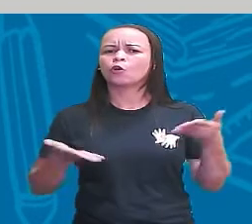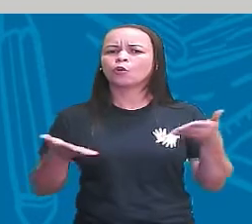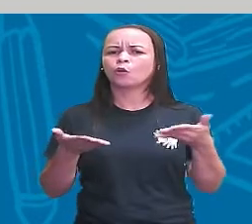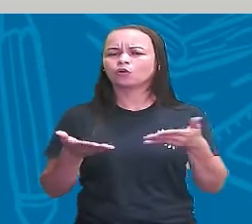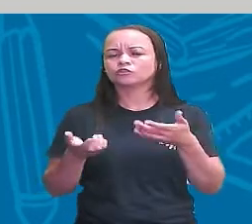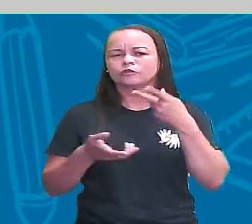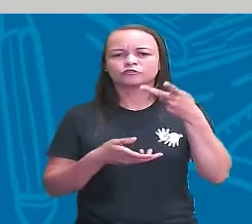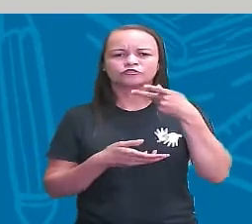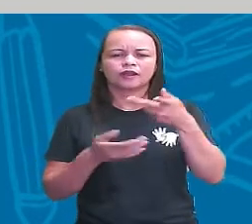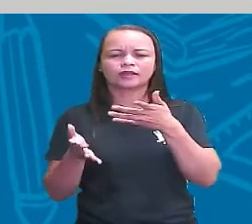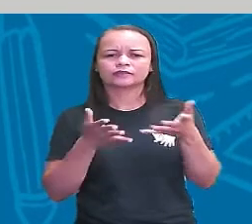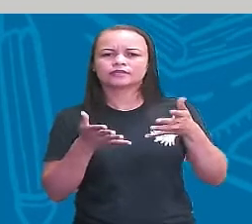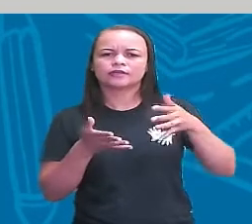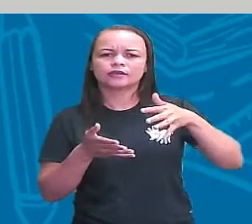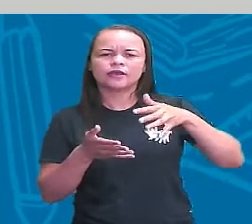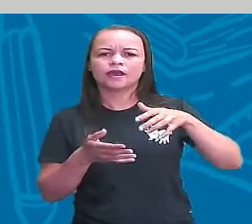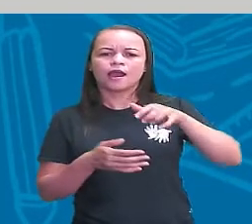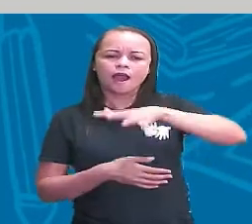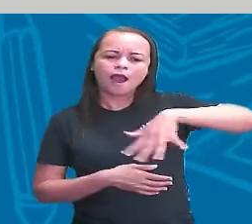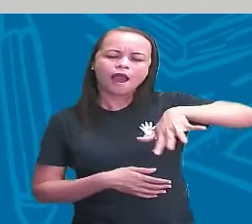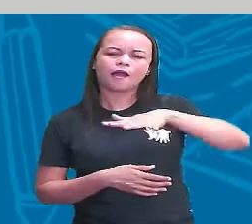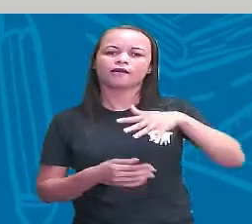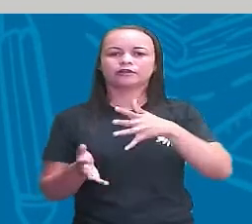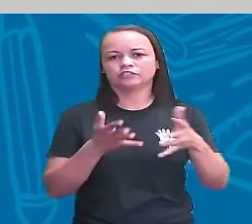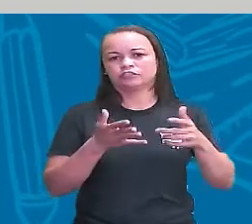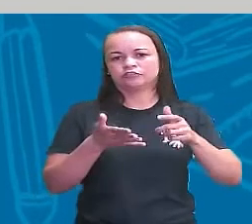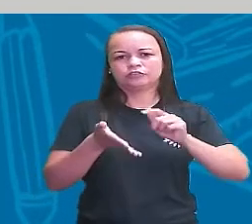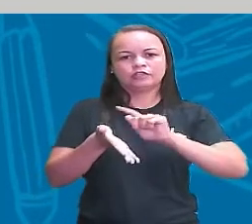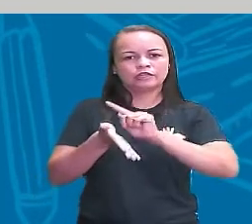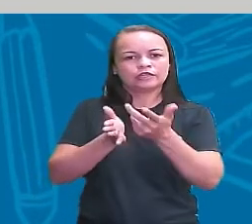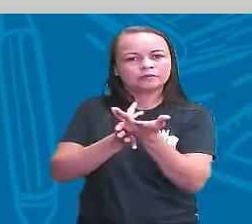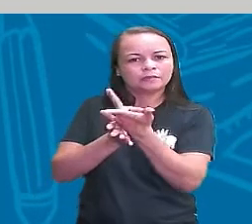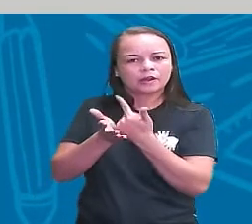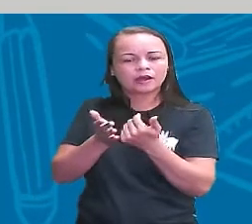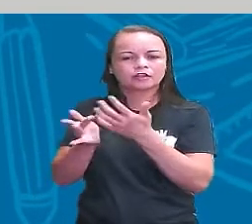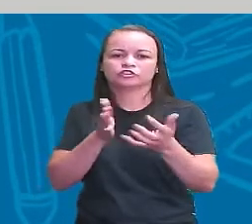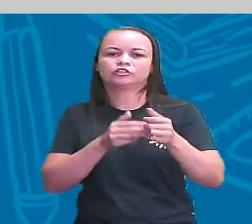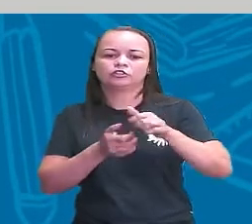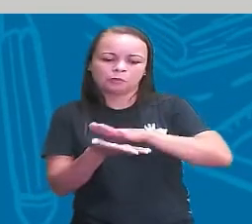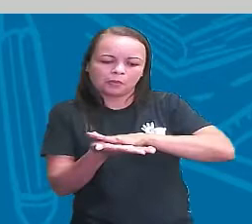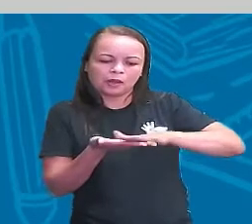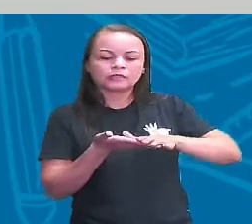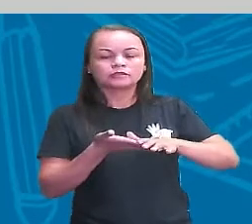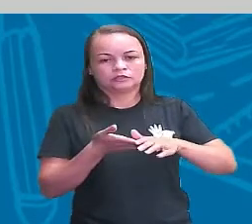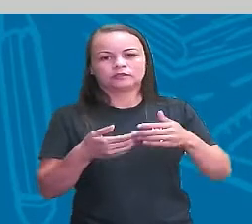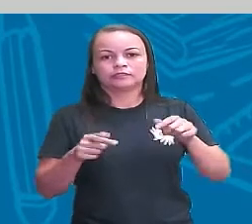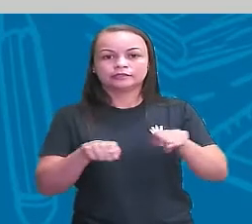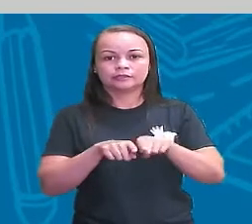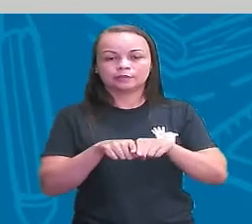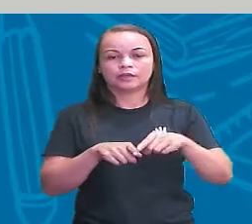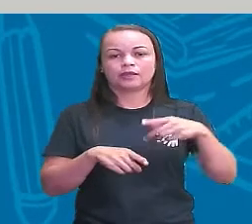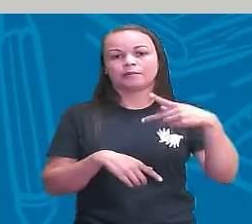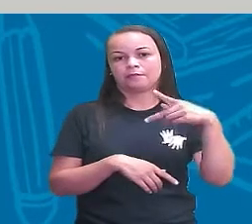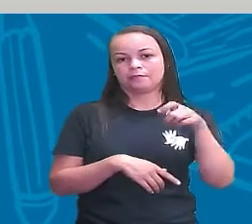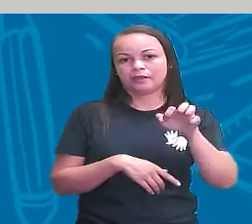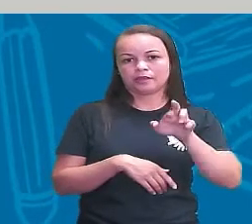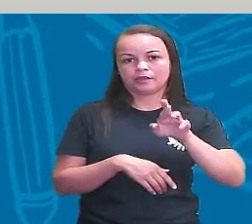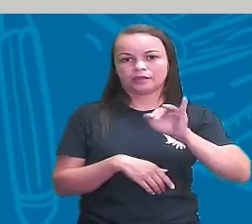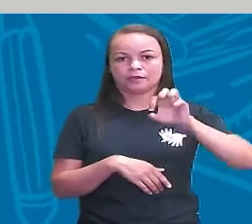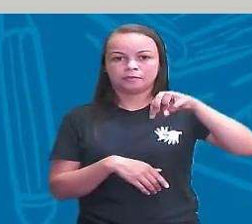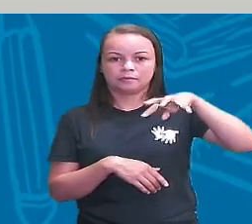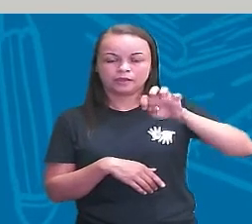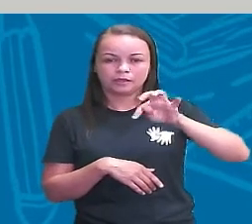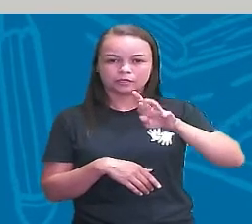figuras planas, perímetro, tudo que faz parte da nossa geometria, né? Isso é o nosso plano